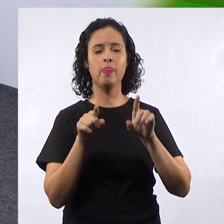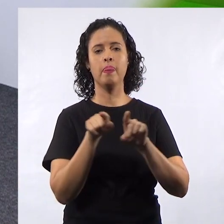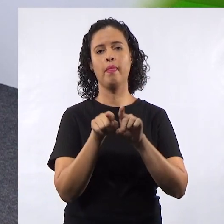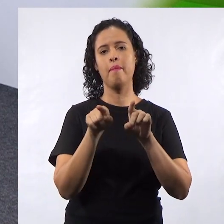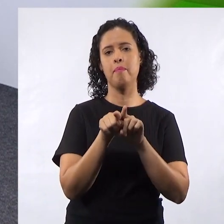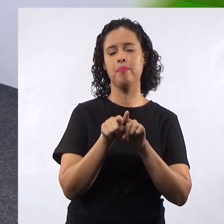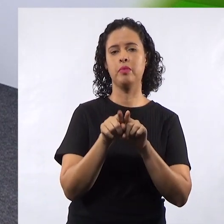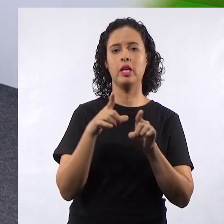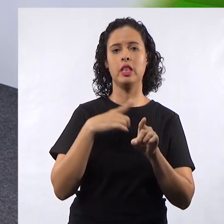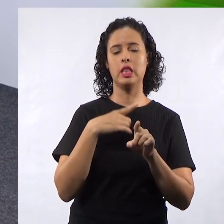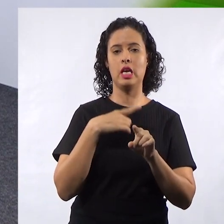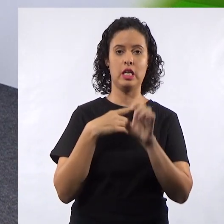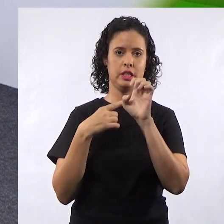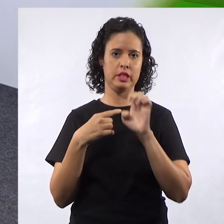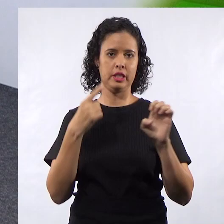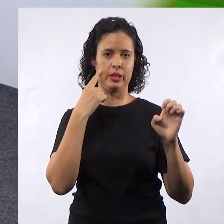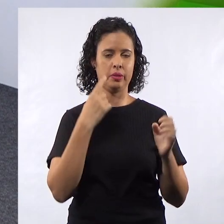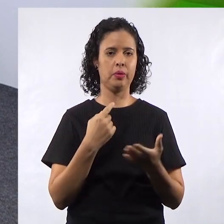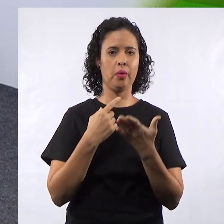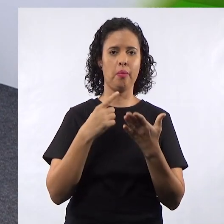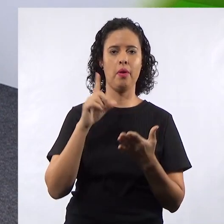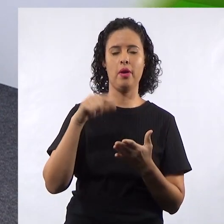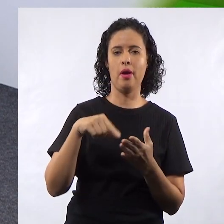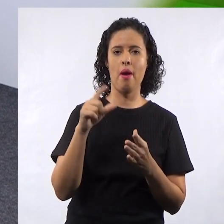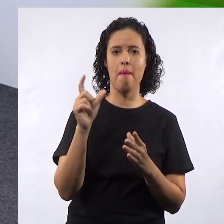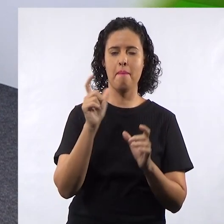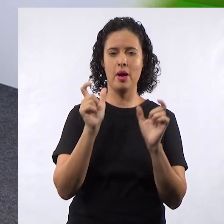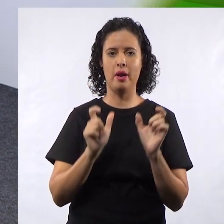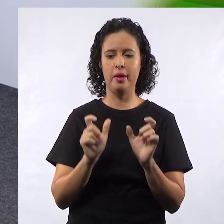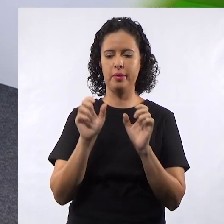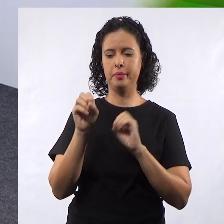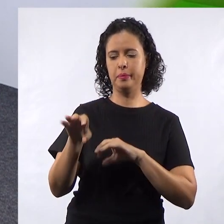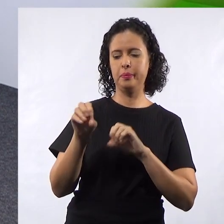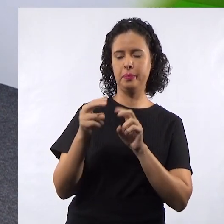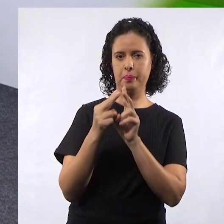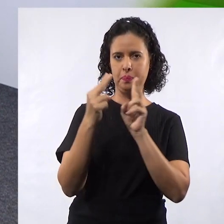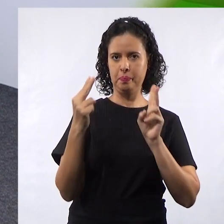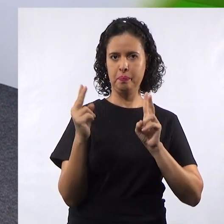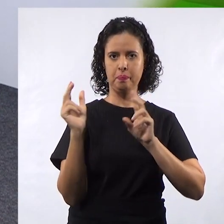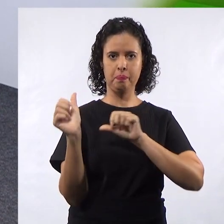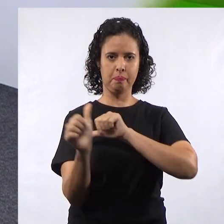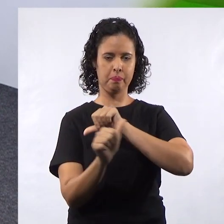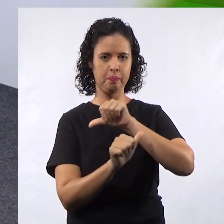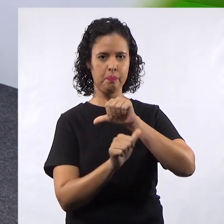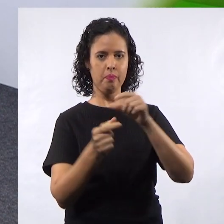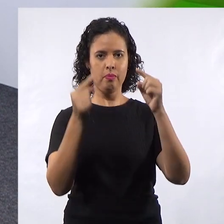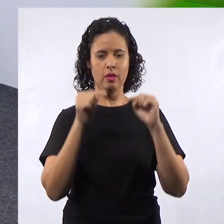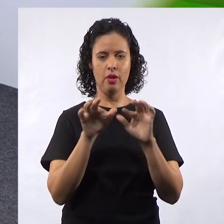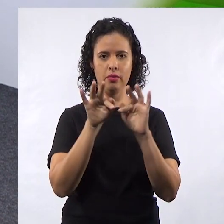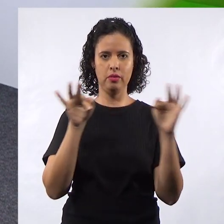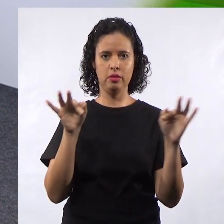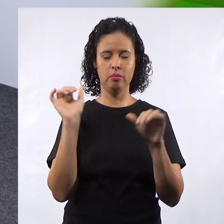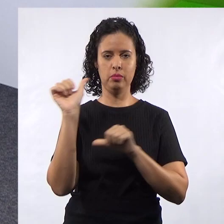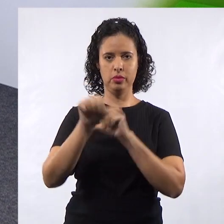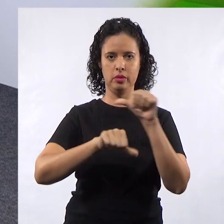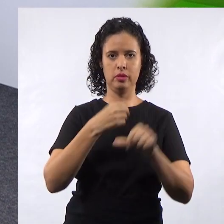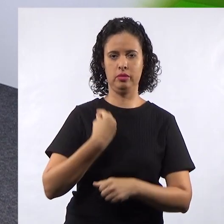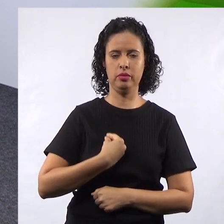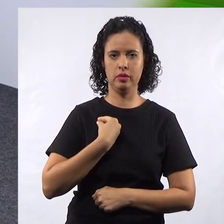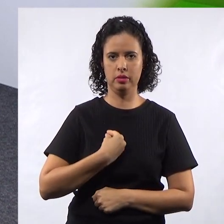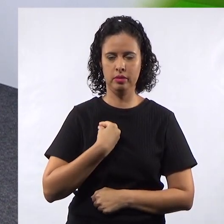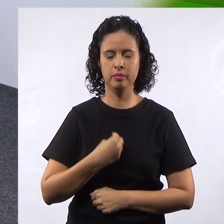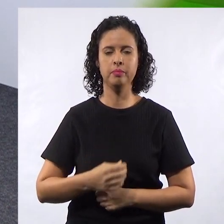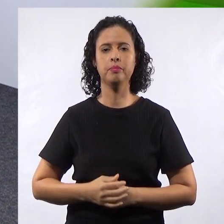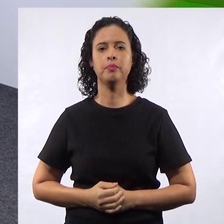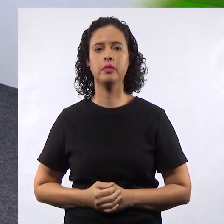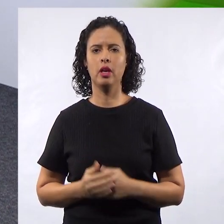minha esquerda nós temos as iniciais EAD, que significa Educação à Distância. Logo abaixo está escrito Mudando